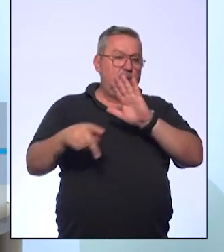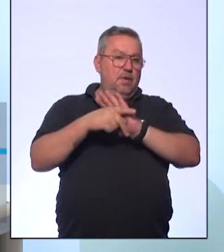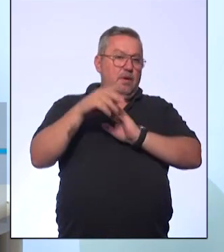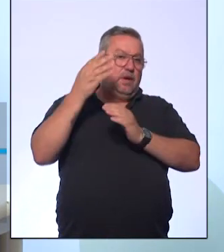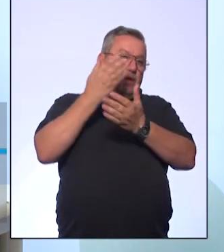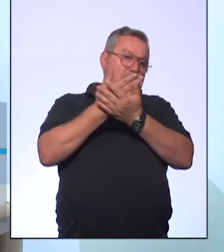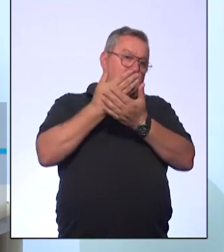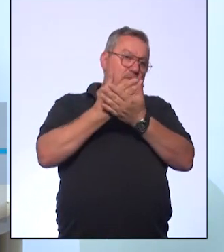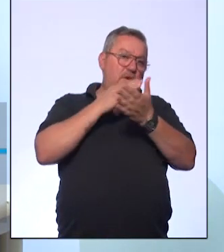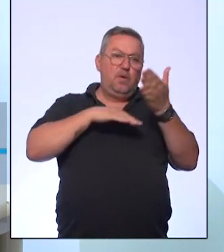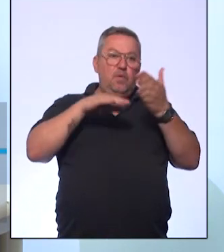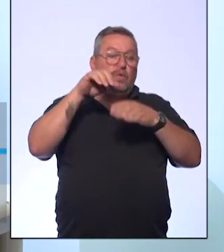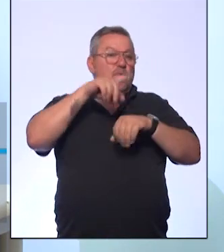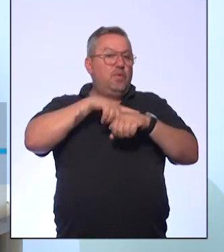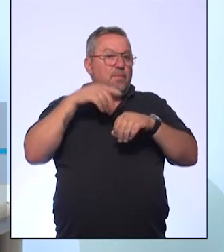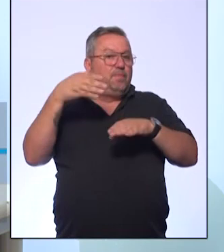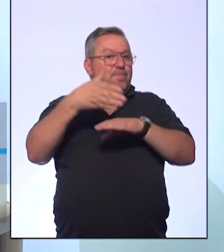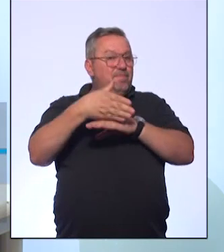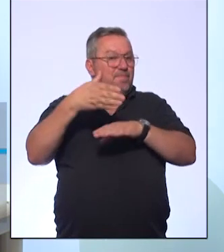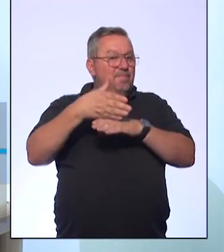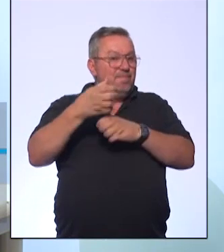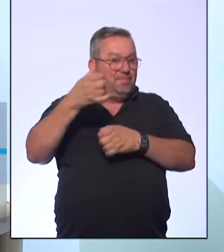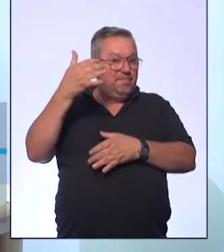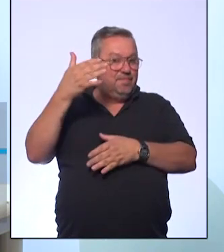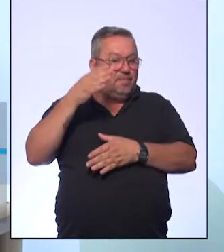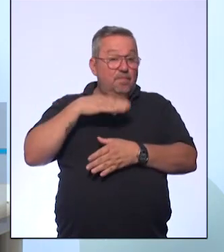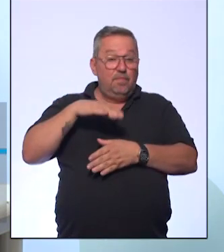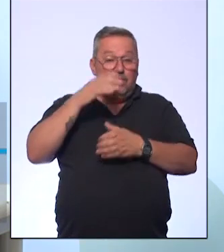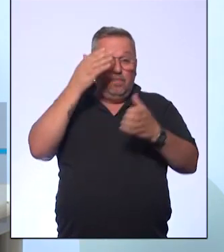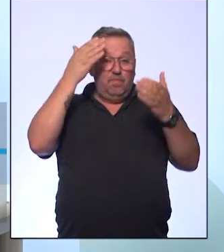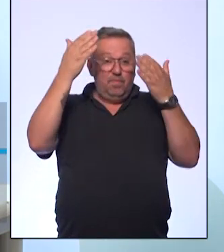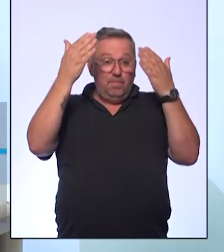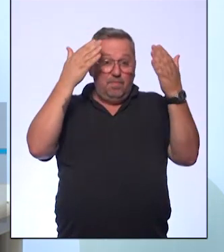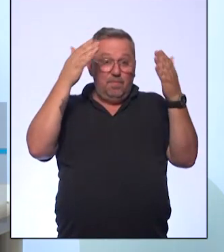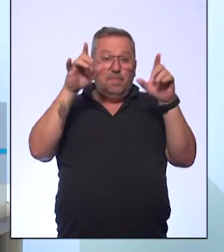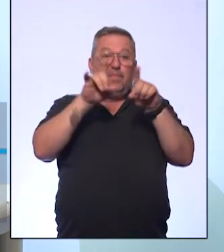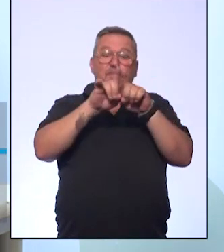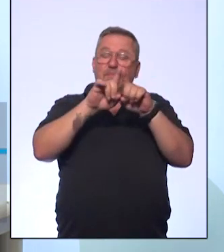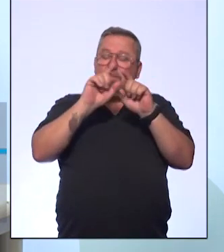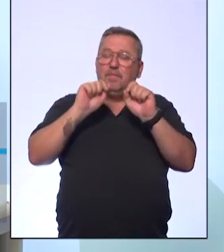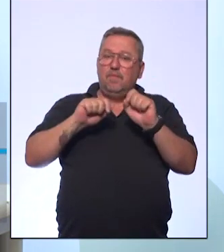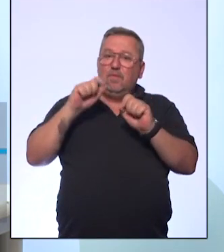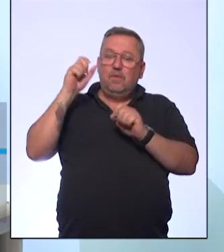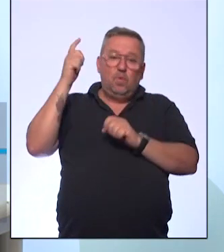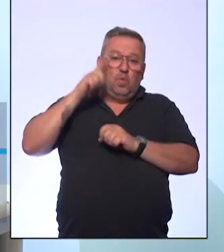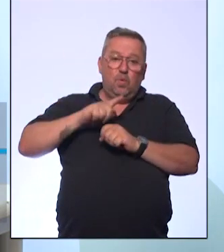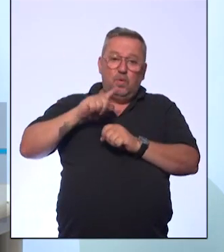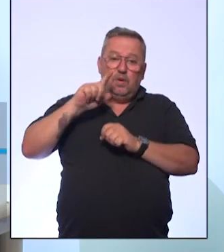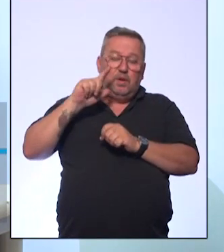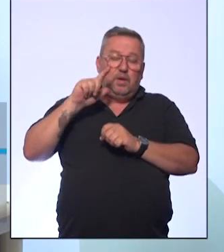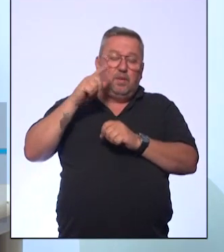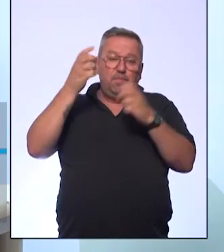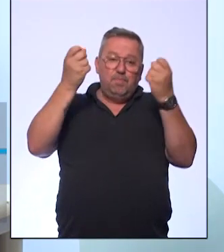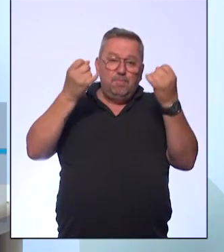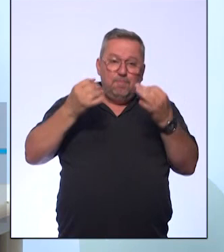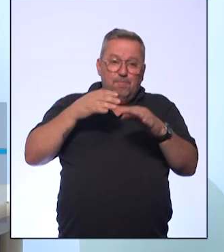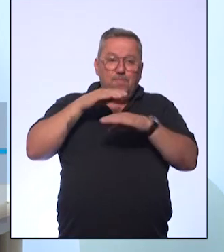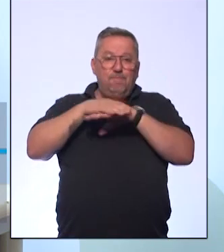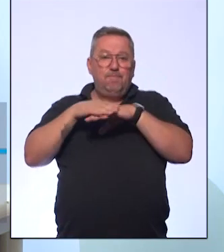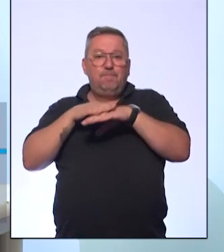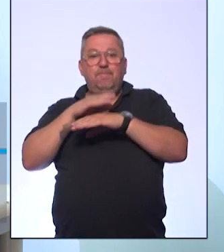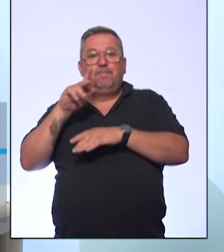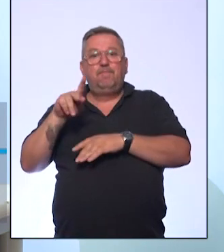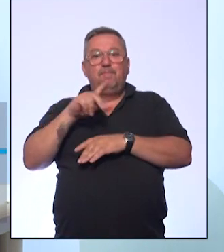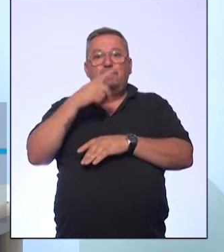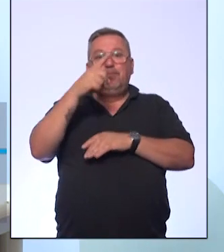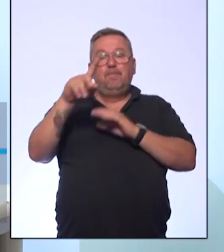os momentos de interação. Lembrando que todas as dúvidas, depois também, o que a gente não puder esclarecer aqui, converse com o seu